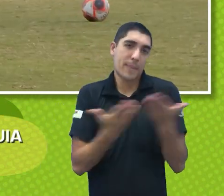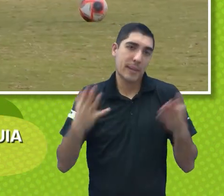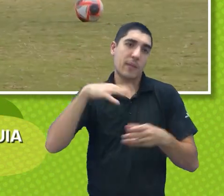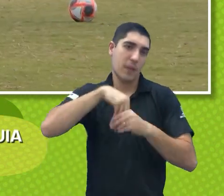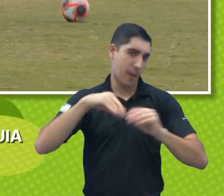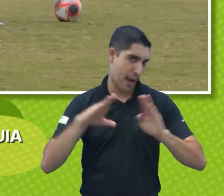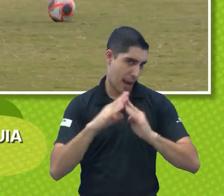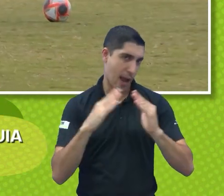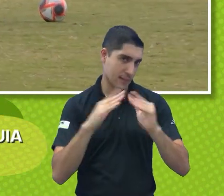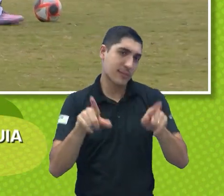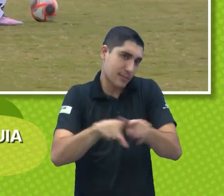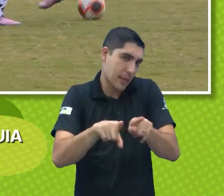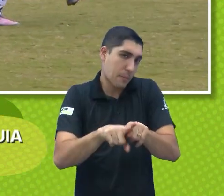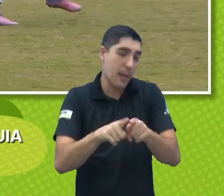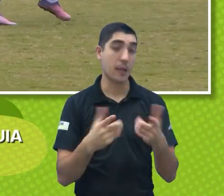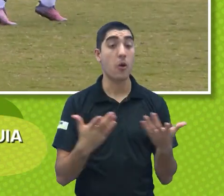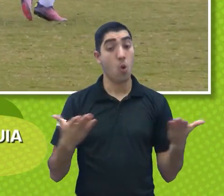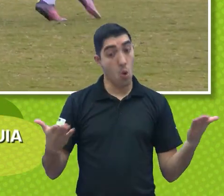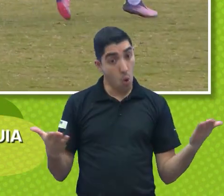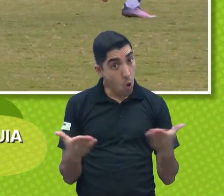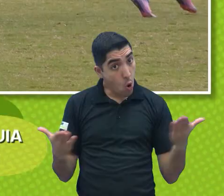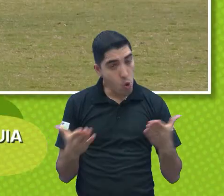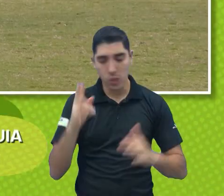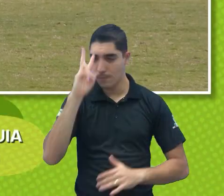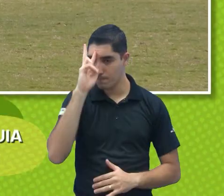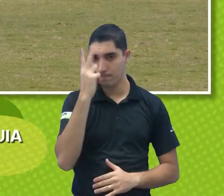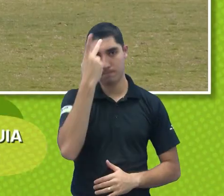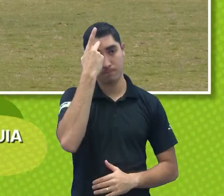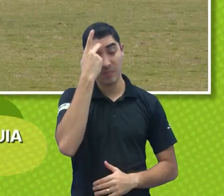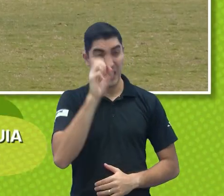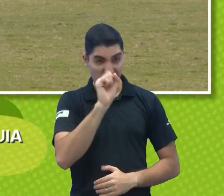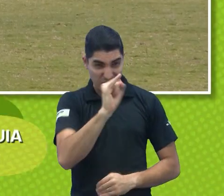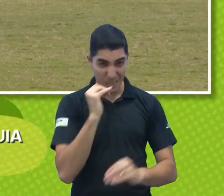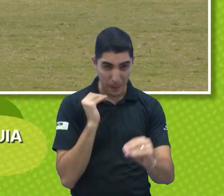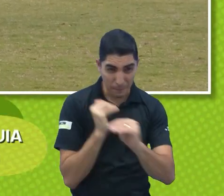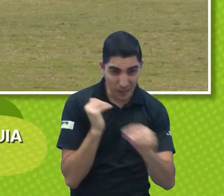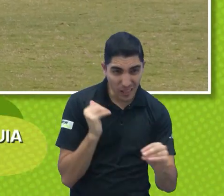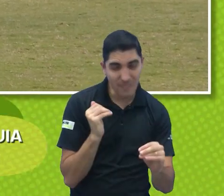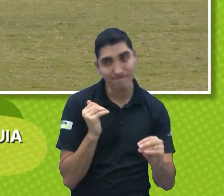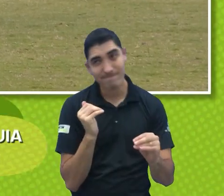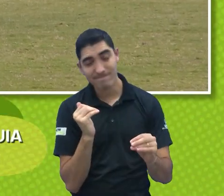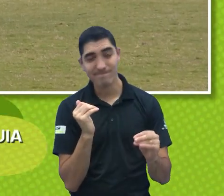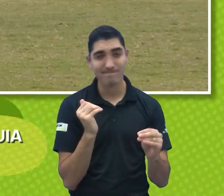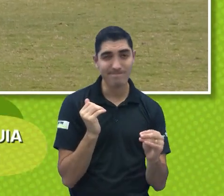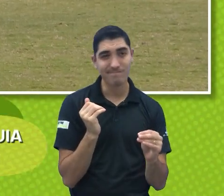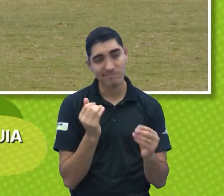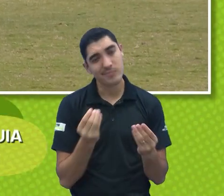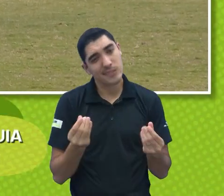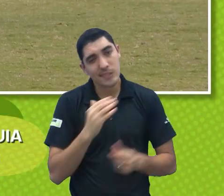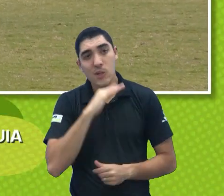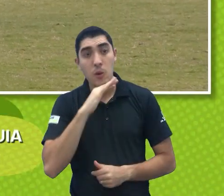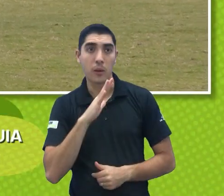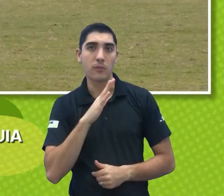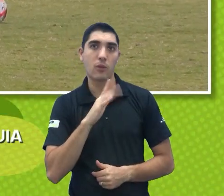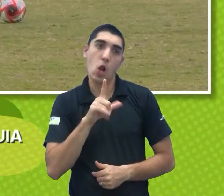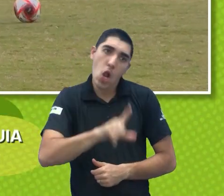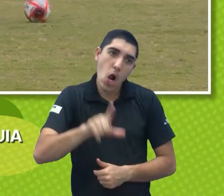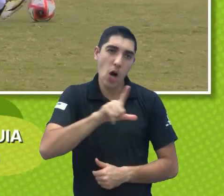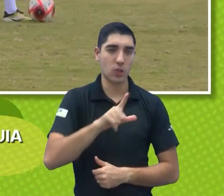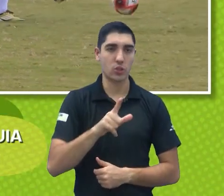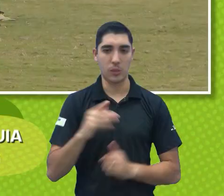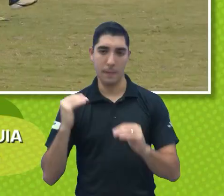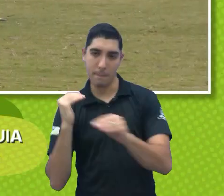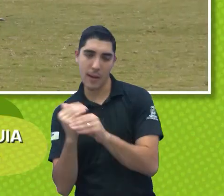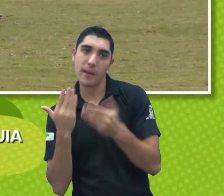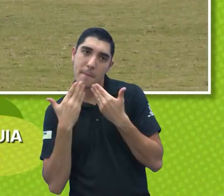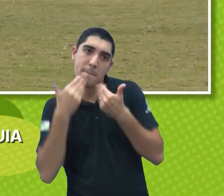José tem que entrar com a mentalidade. Não acho o empate um grande resultado, mas claro que é melhor que uma derrota. E acho que o Marelli tem que mudar a